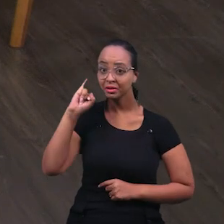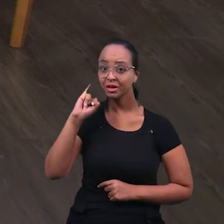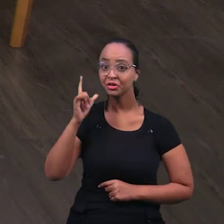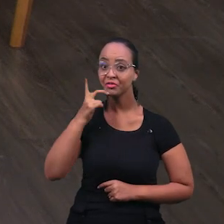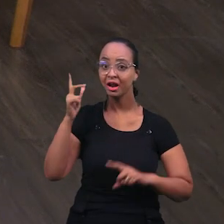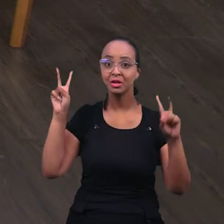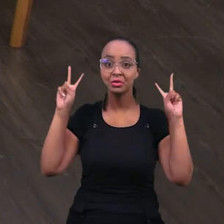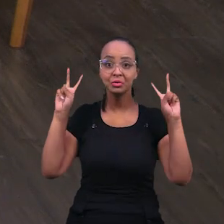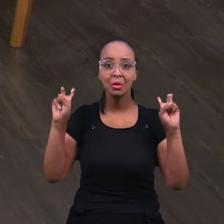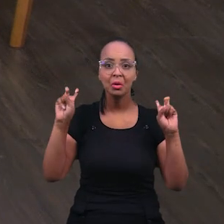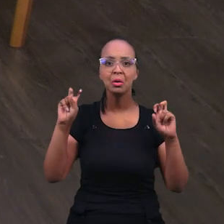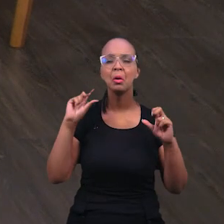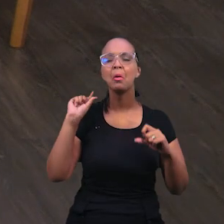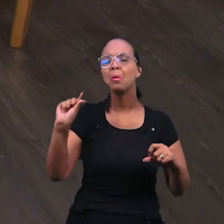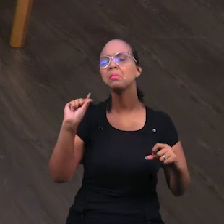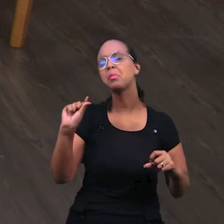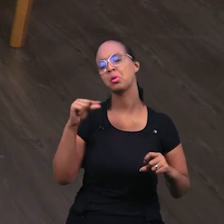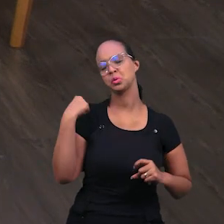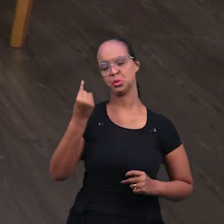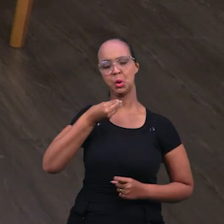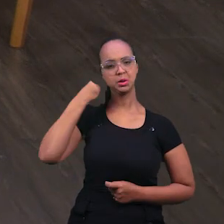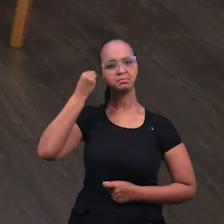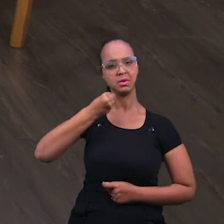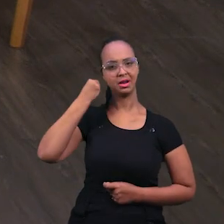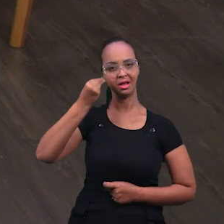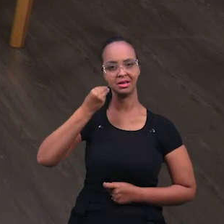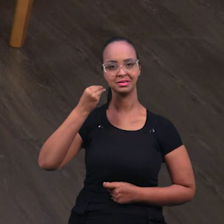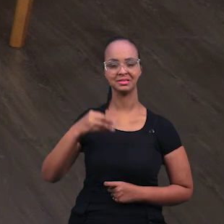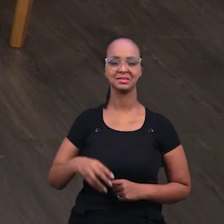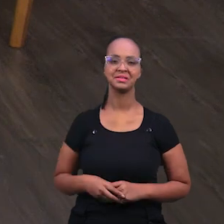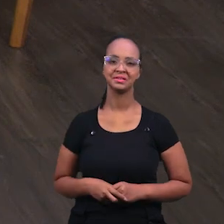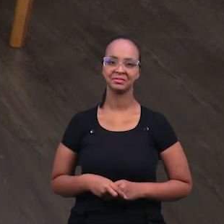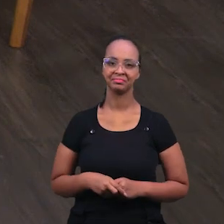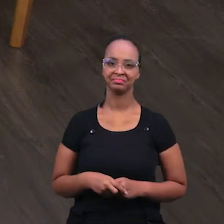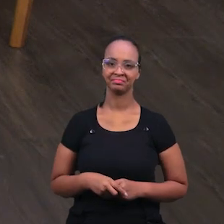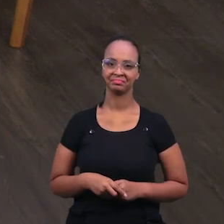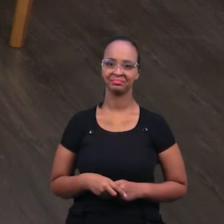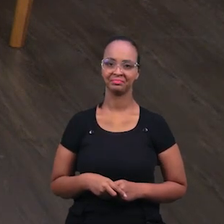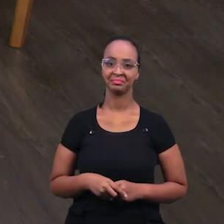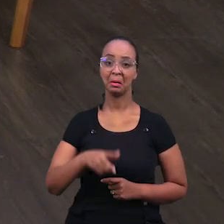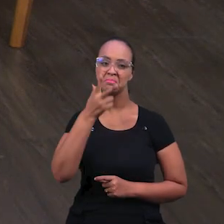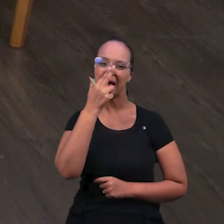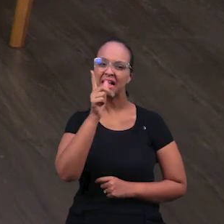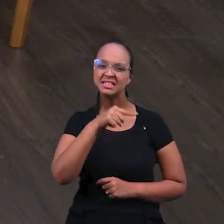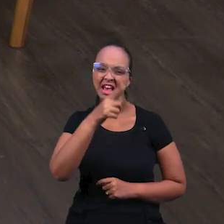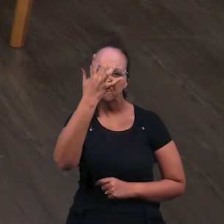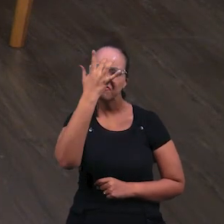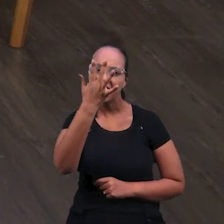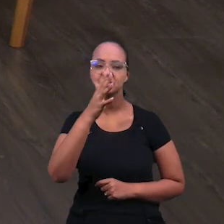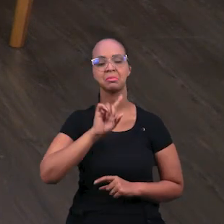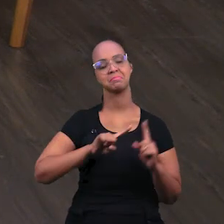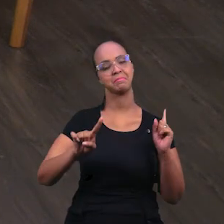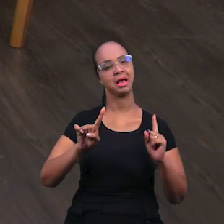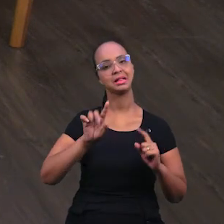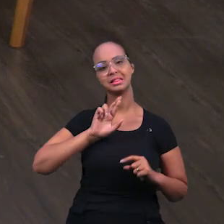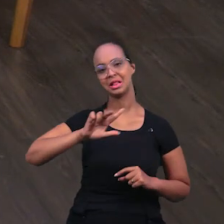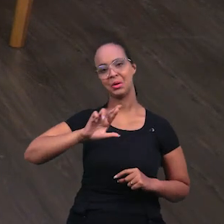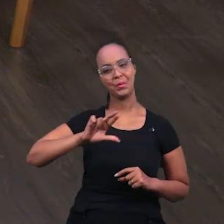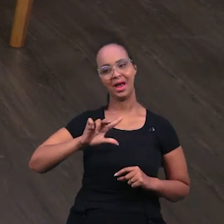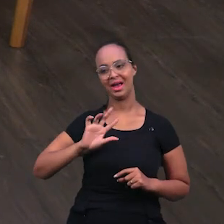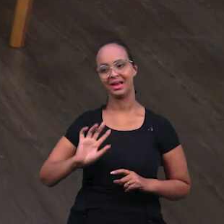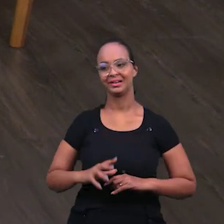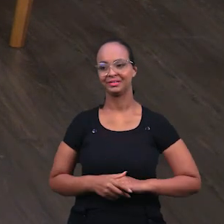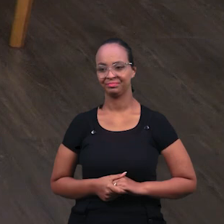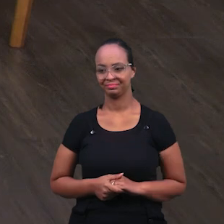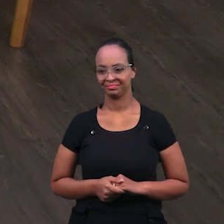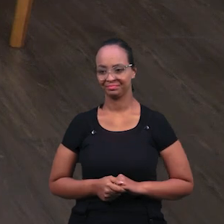a respeito disso, né, um pouco das nossas experiências, né? É verdade. Porque às vezes fica parecendo que é tudo tão fácil, não é? Mas é possível. E a Kézia